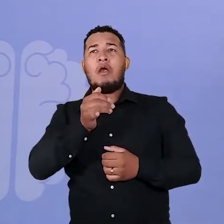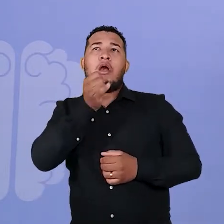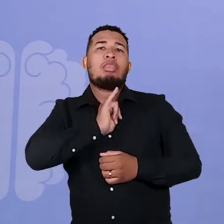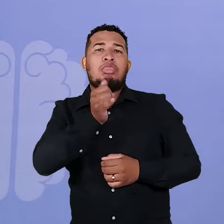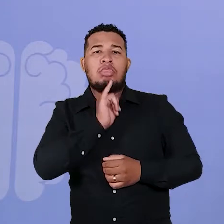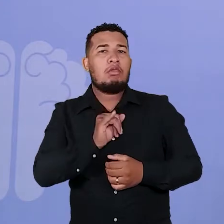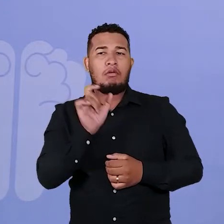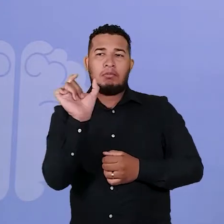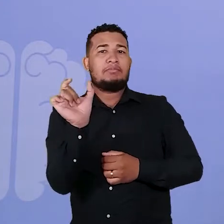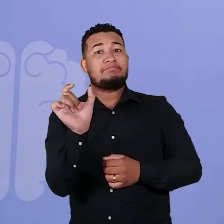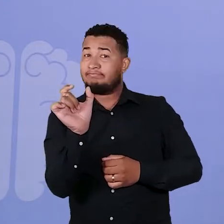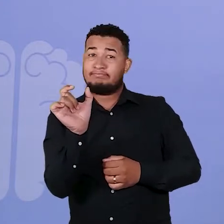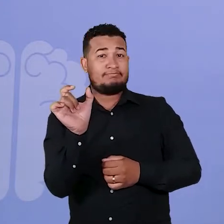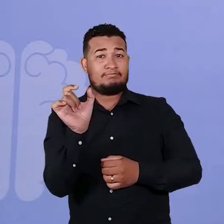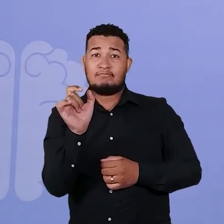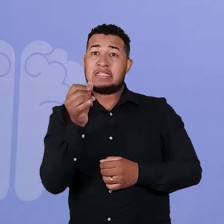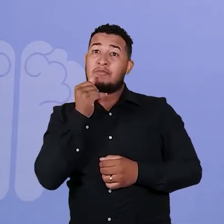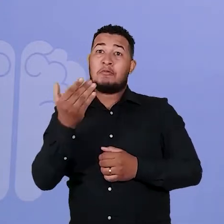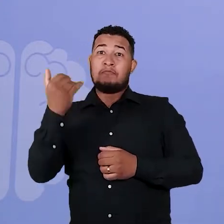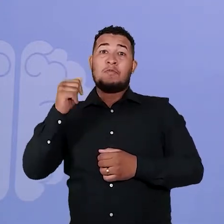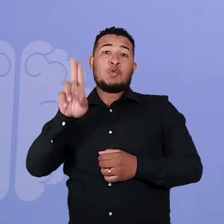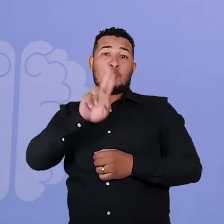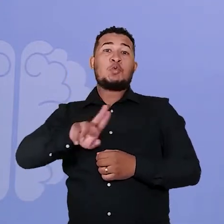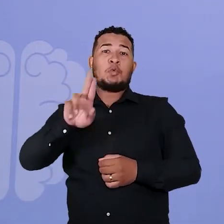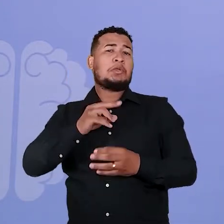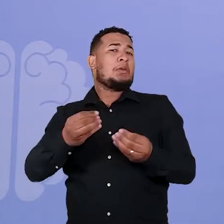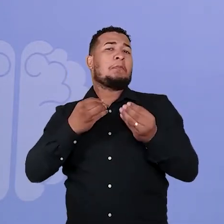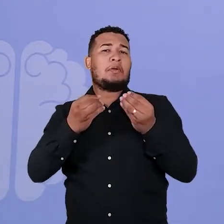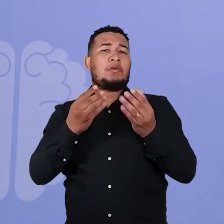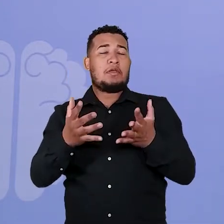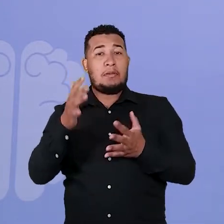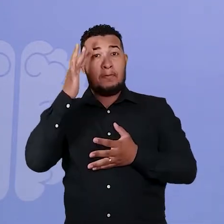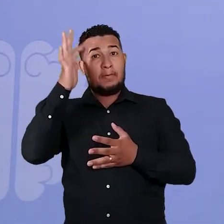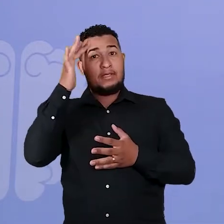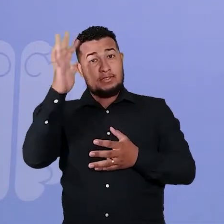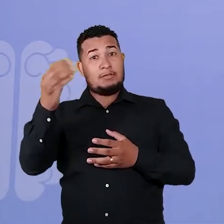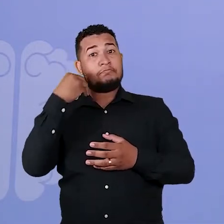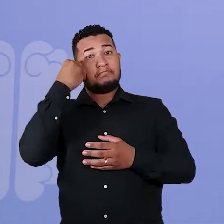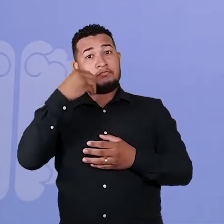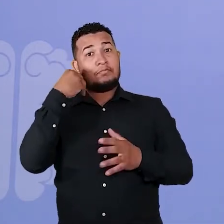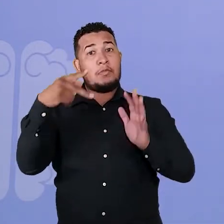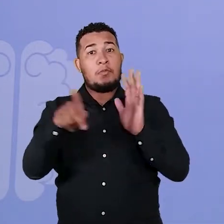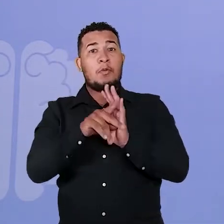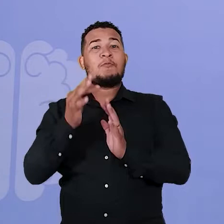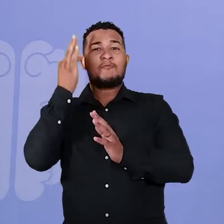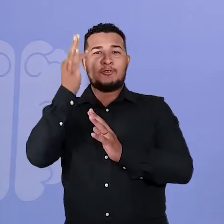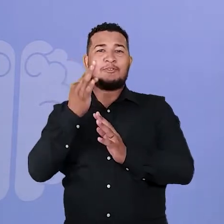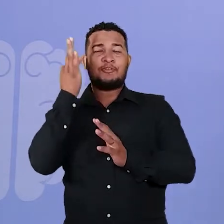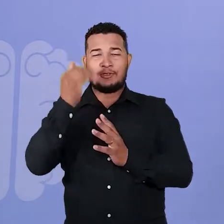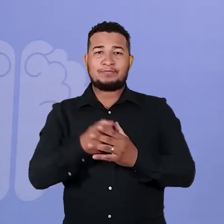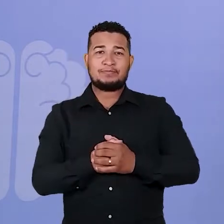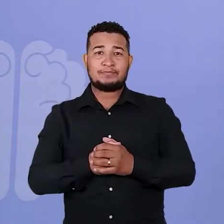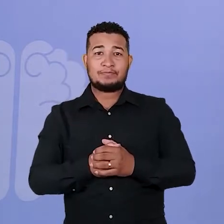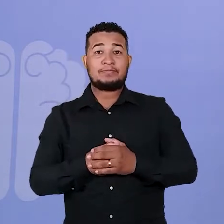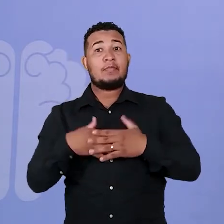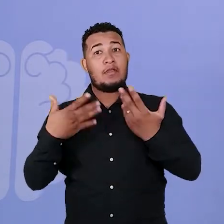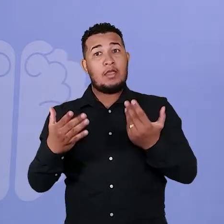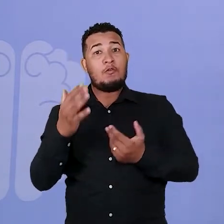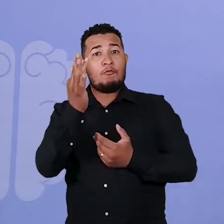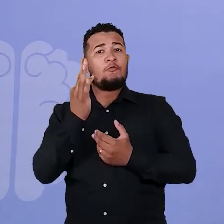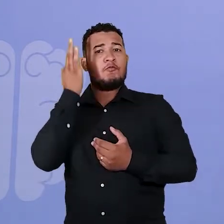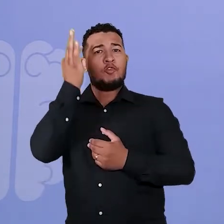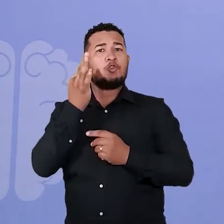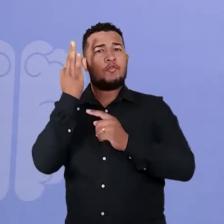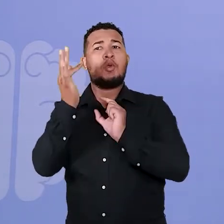por acaso que essa palavrinha é utilizada para pensar a experiência filosófica. Então,